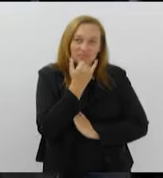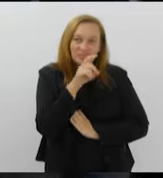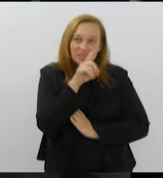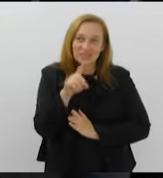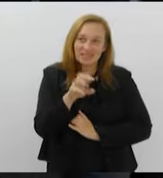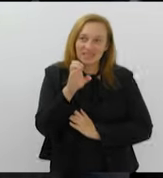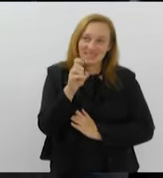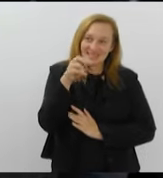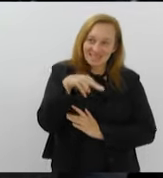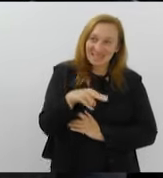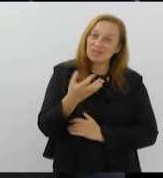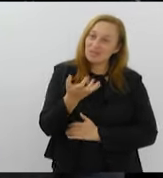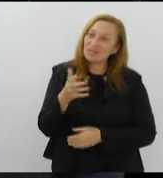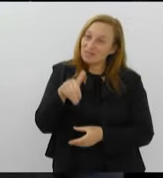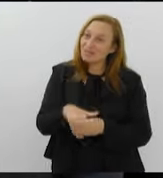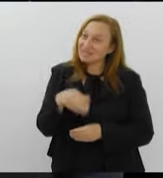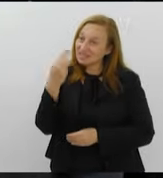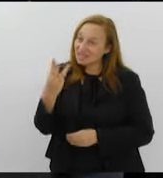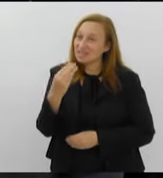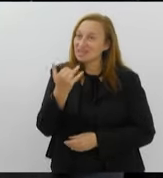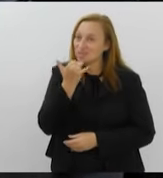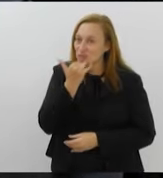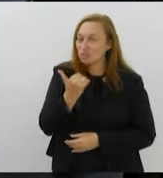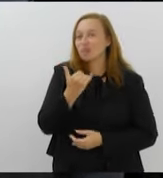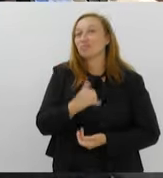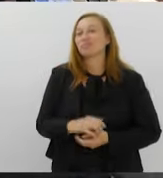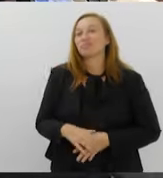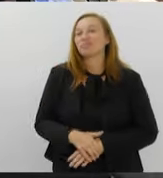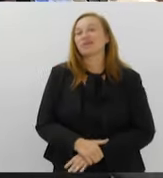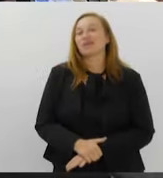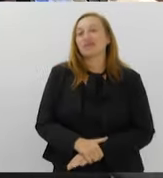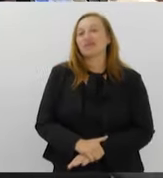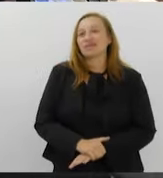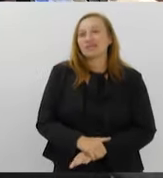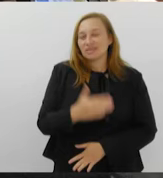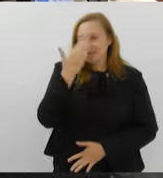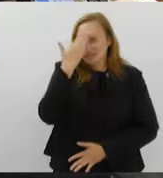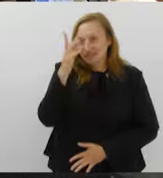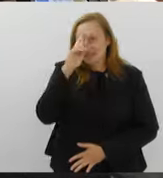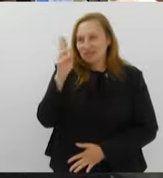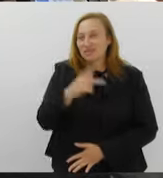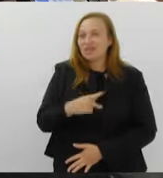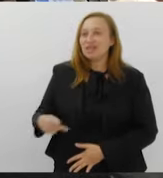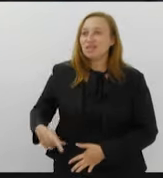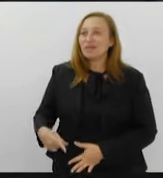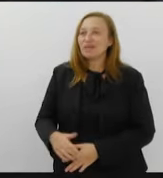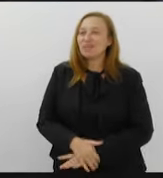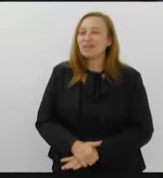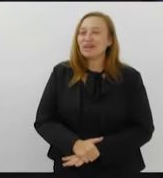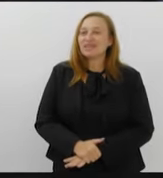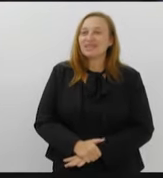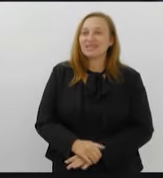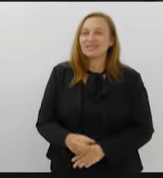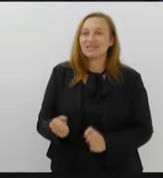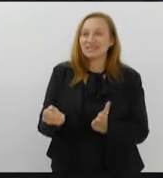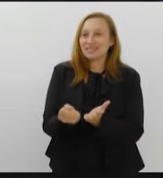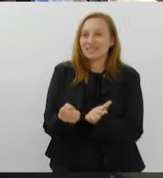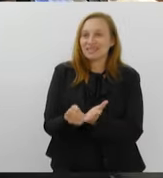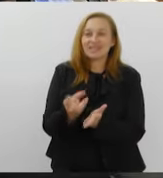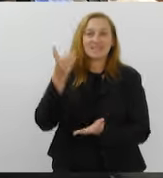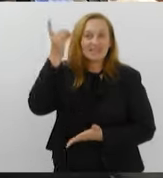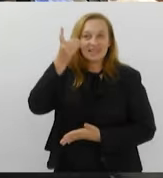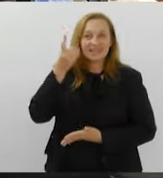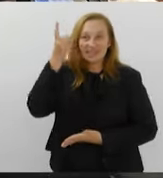Eu queria votar nas três. Mil perdões. Obrigado, senhor presidente. Nosso nobre deputado Samuel Malafaia.